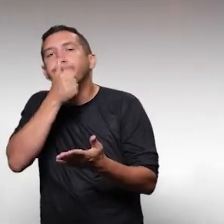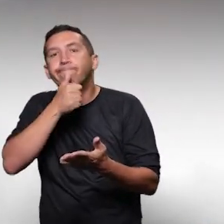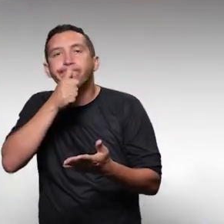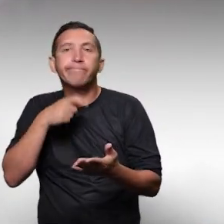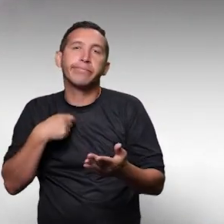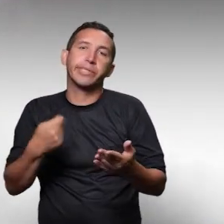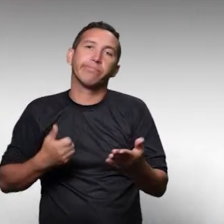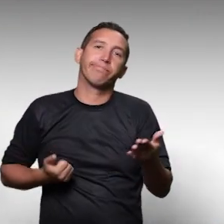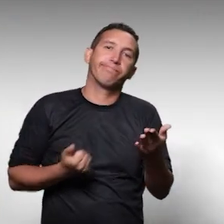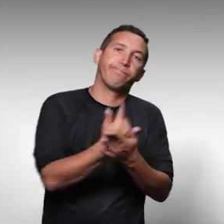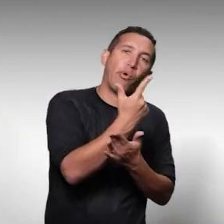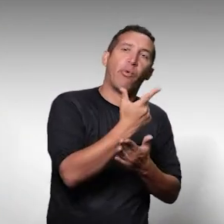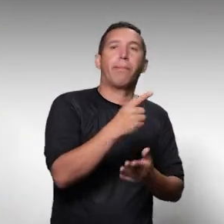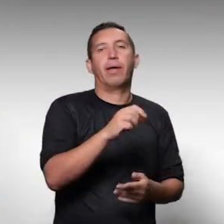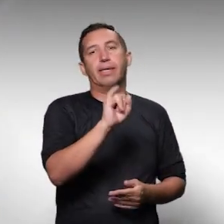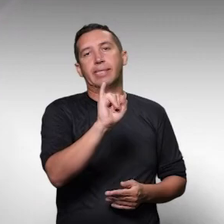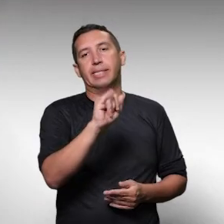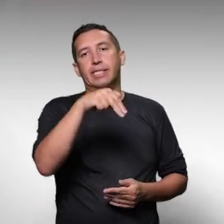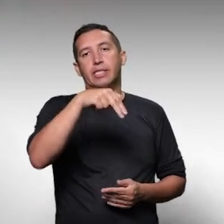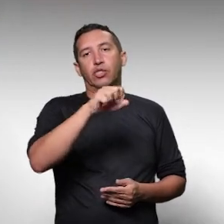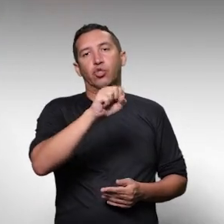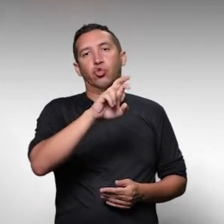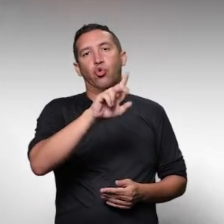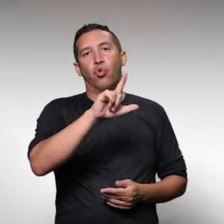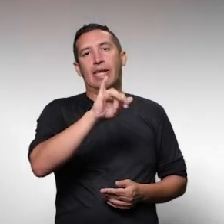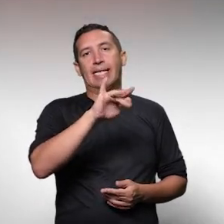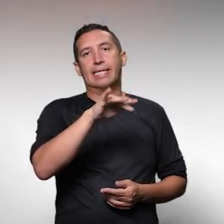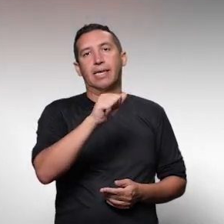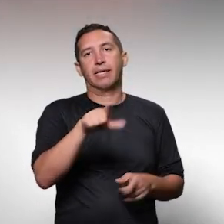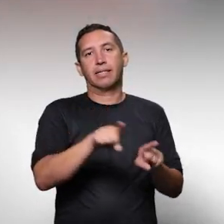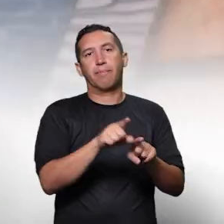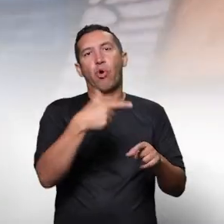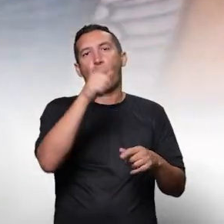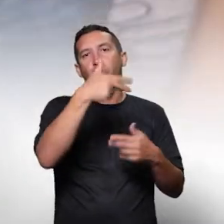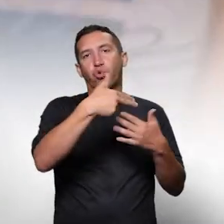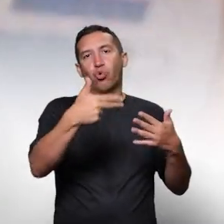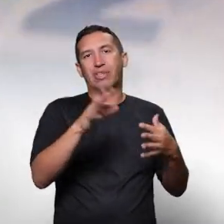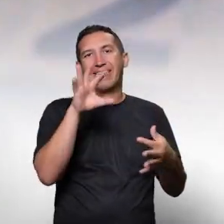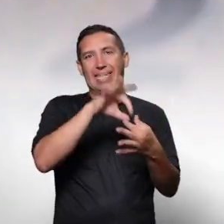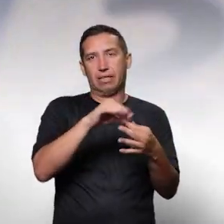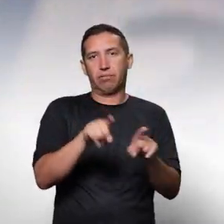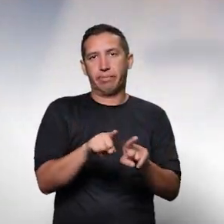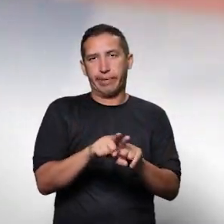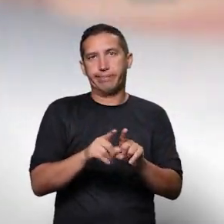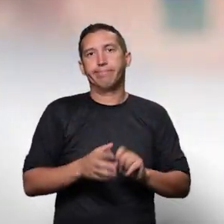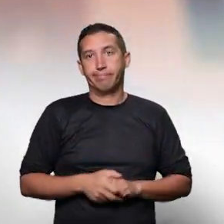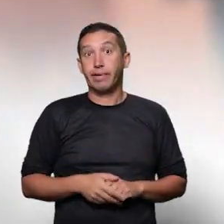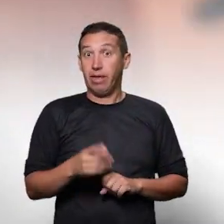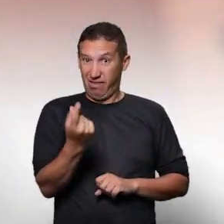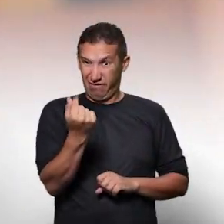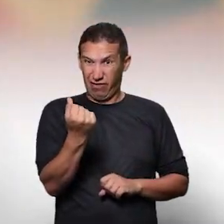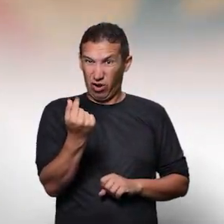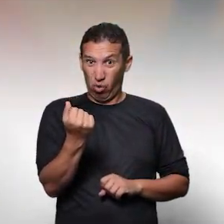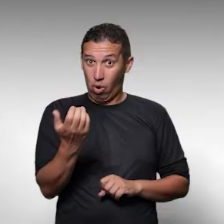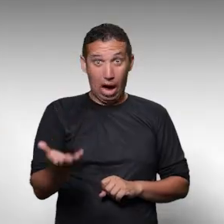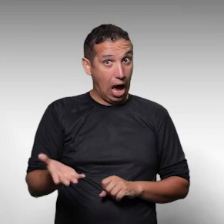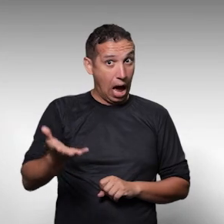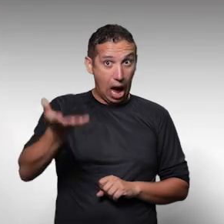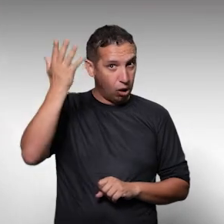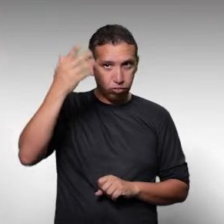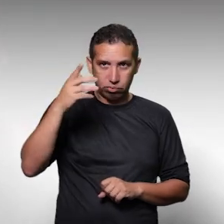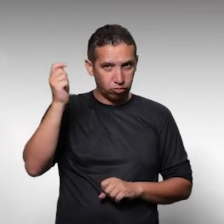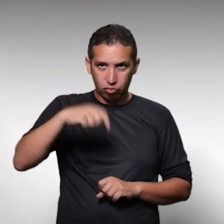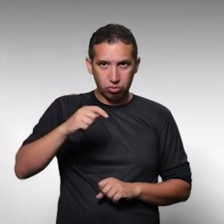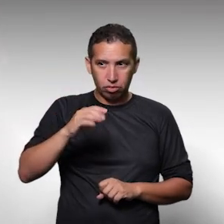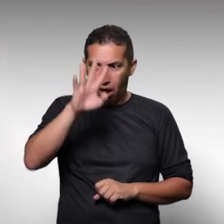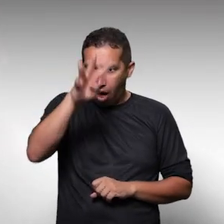se não comprar a insulina e todos os demais insumos uma conta alta que não cabe no orçamento familiar